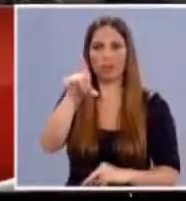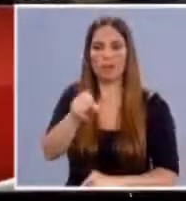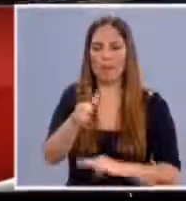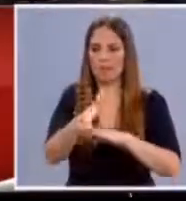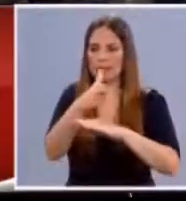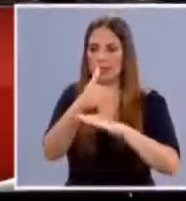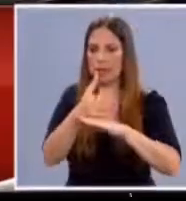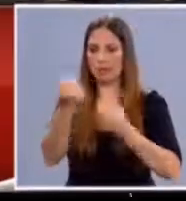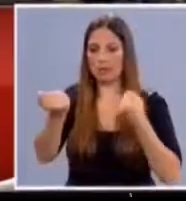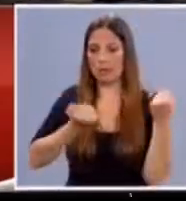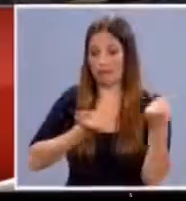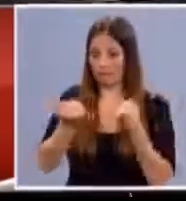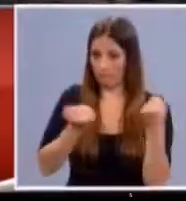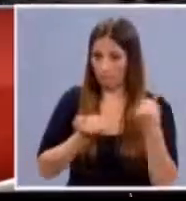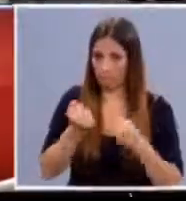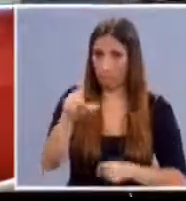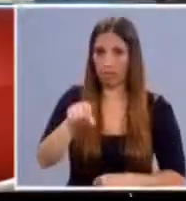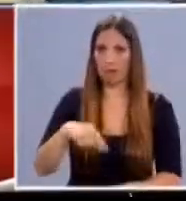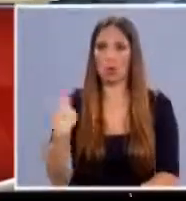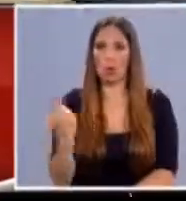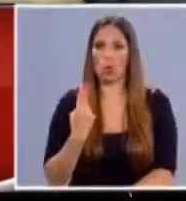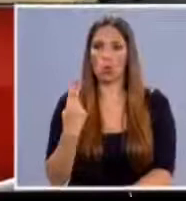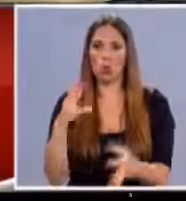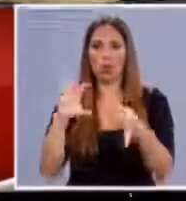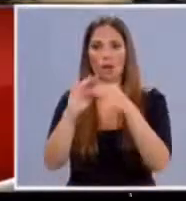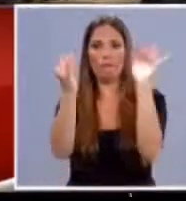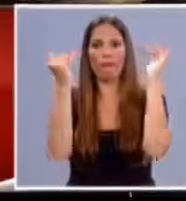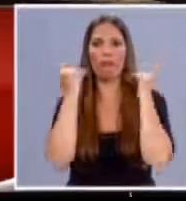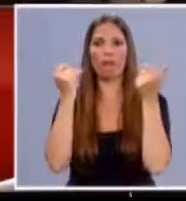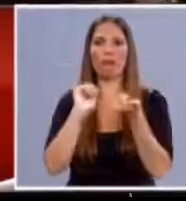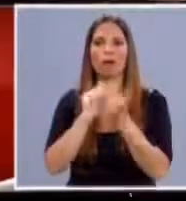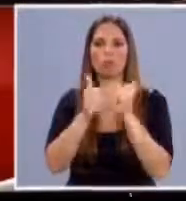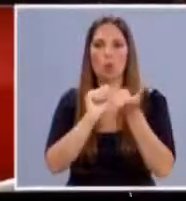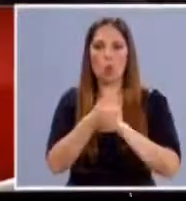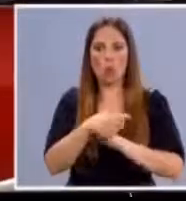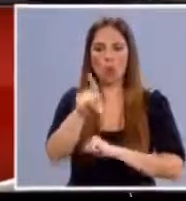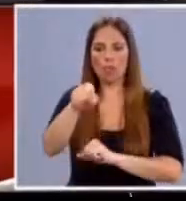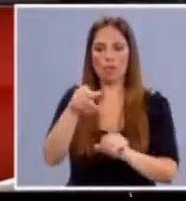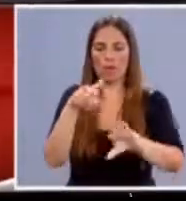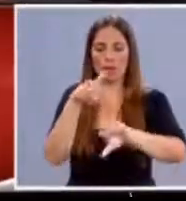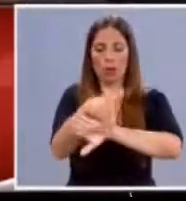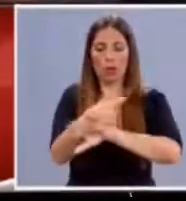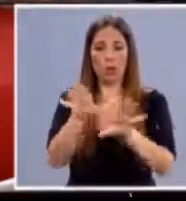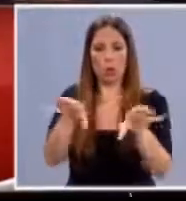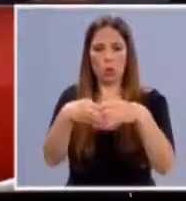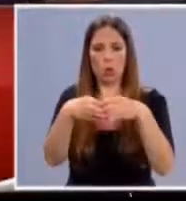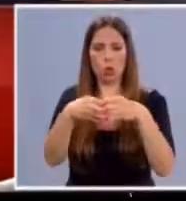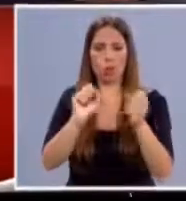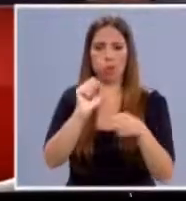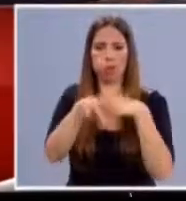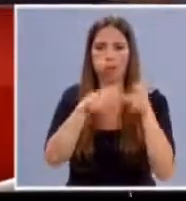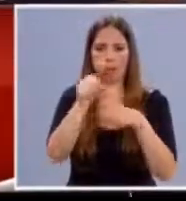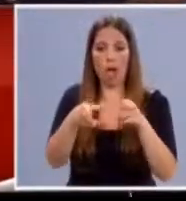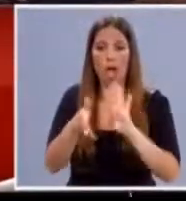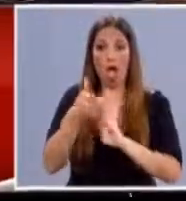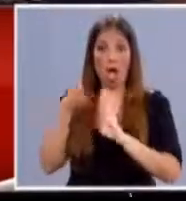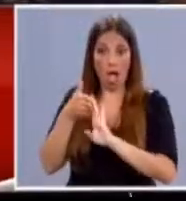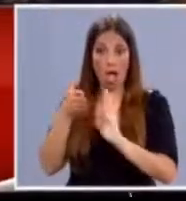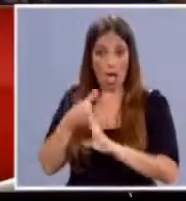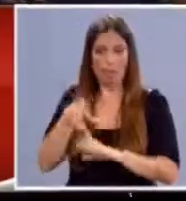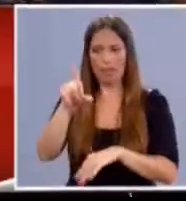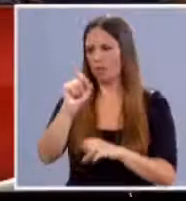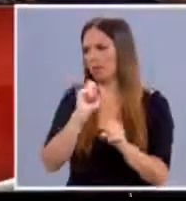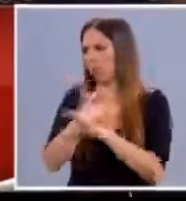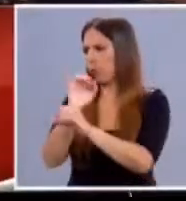da unidade de informações desportivas, equipas de intervenção rápida, equipas de prevenção e reação imediata, entre outros